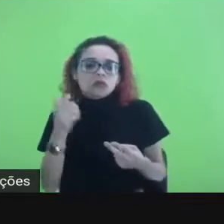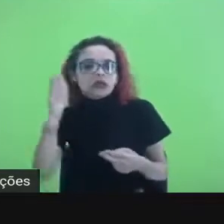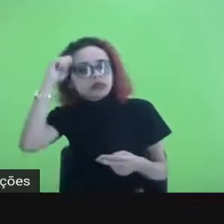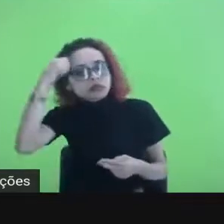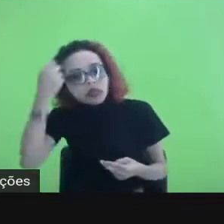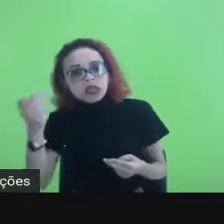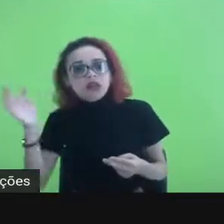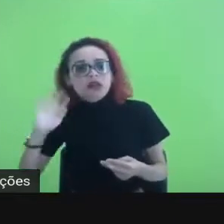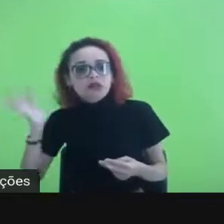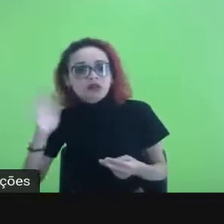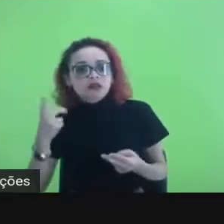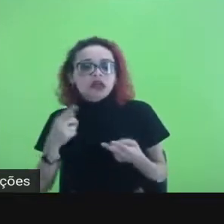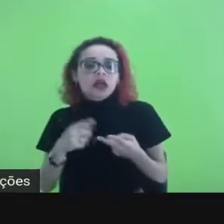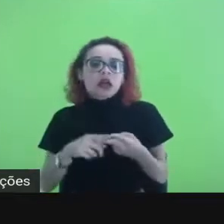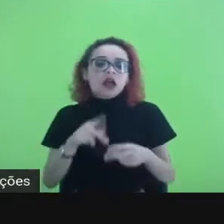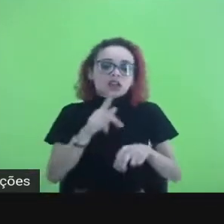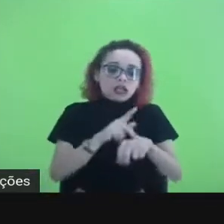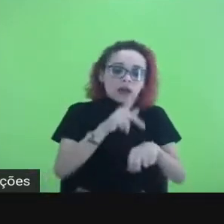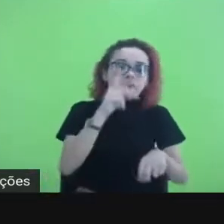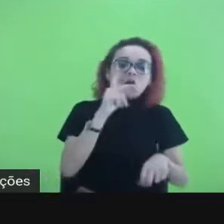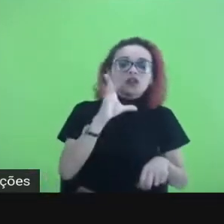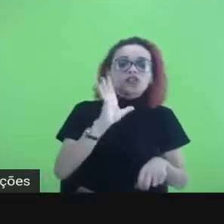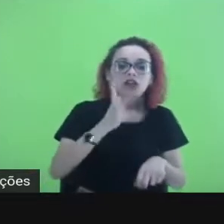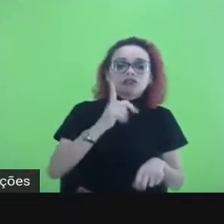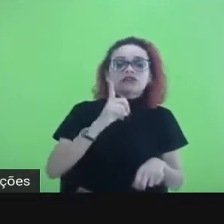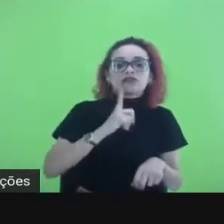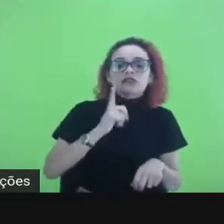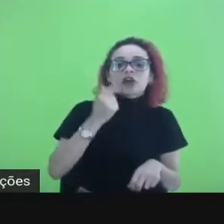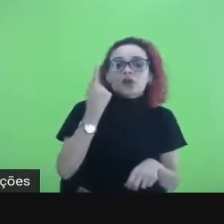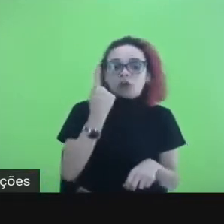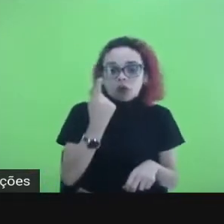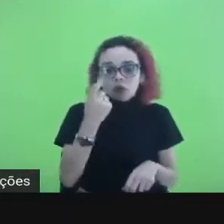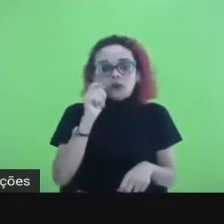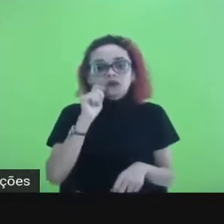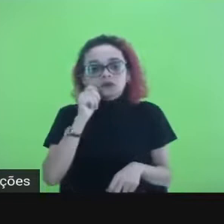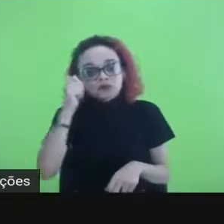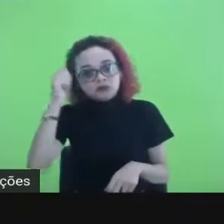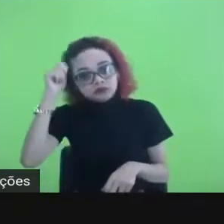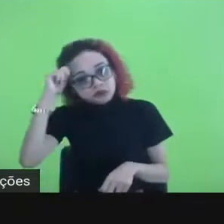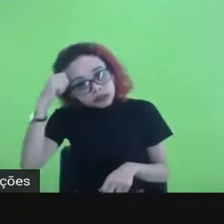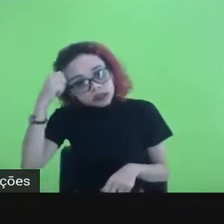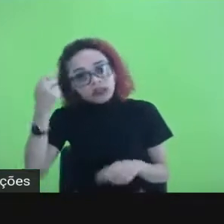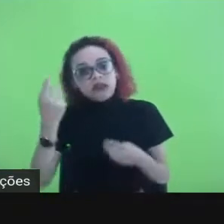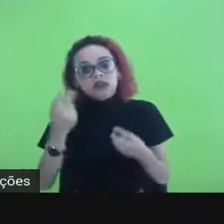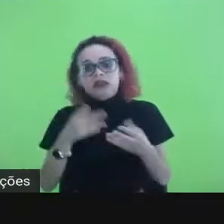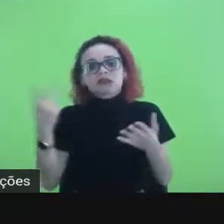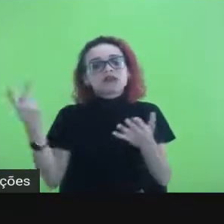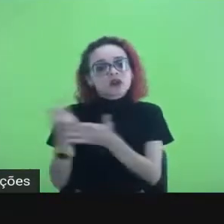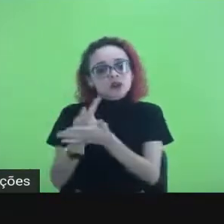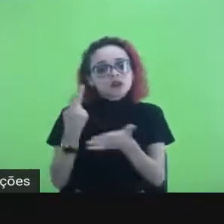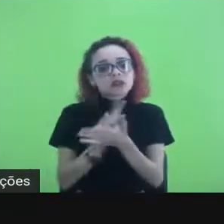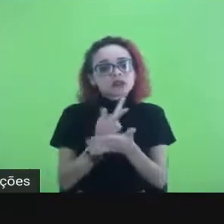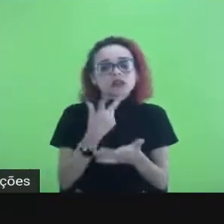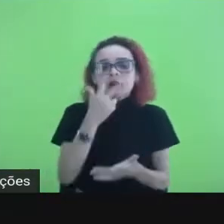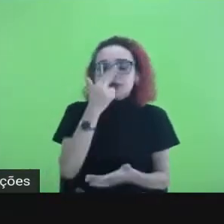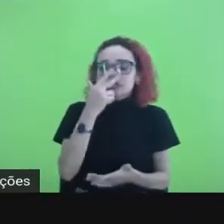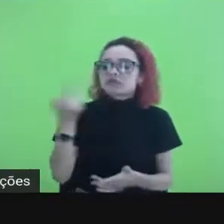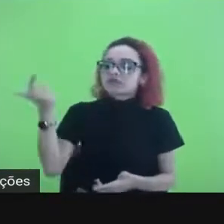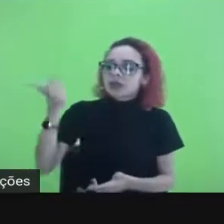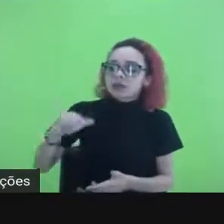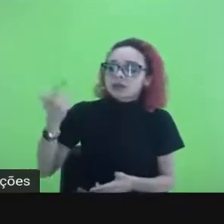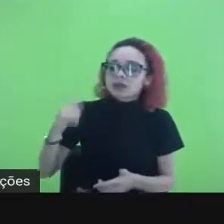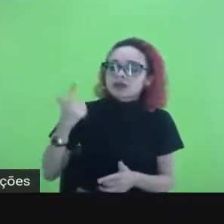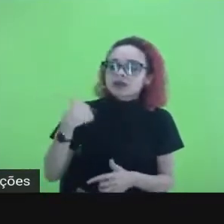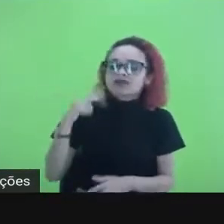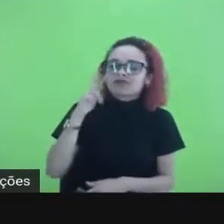na pós, só tinha mais uma. Enfim, isso acontecia com uma certa, assim, recorrência, né? E